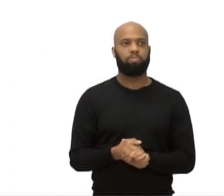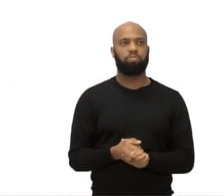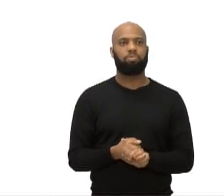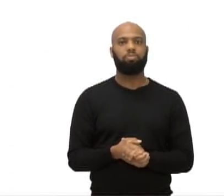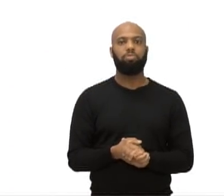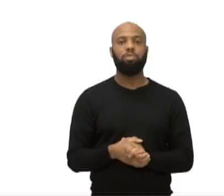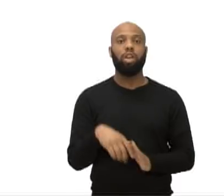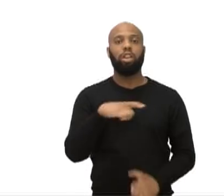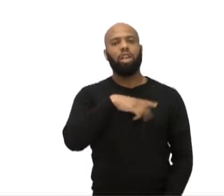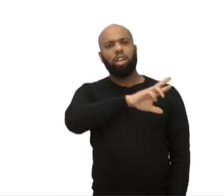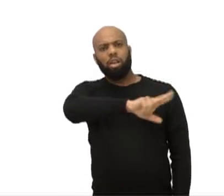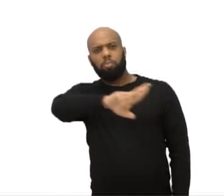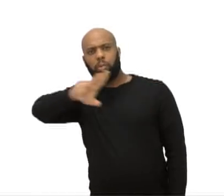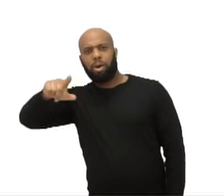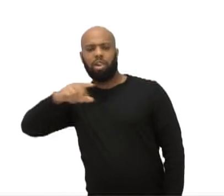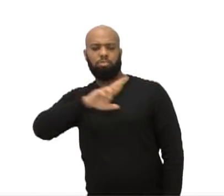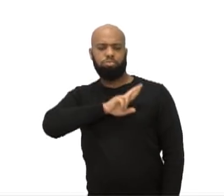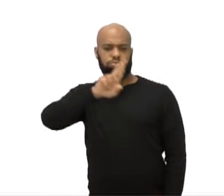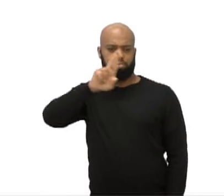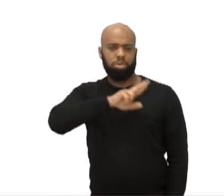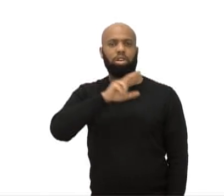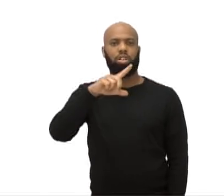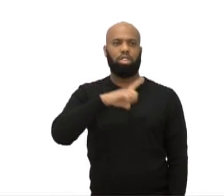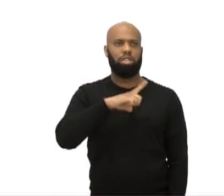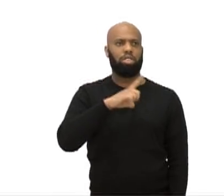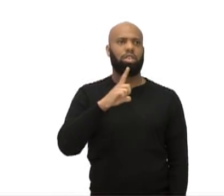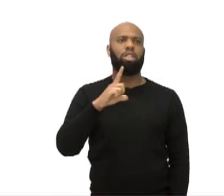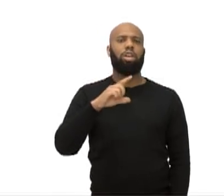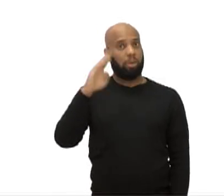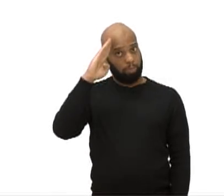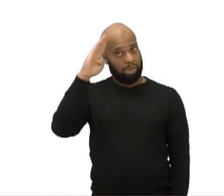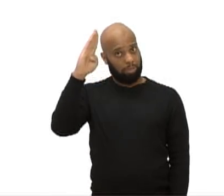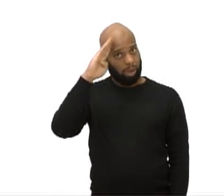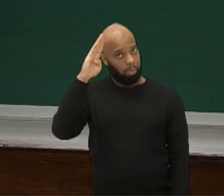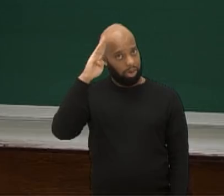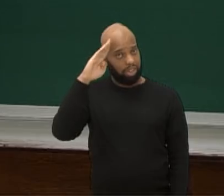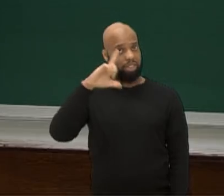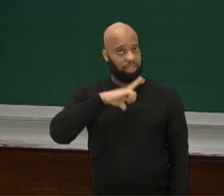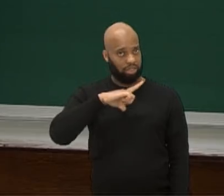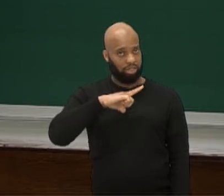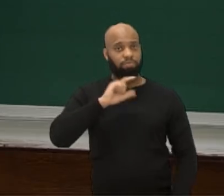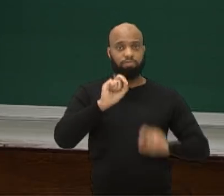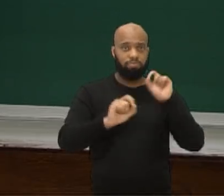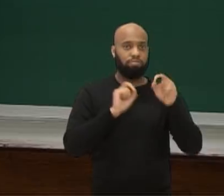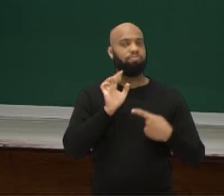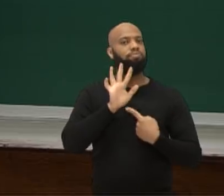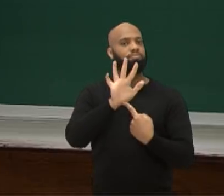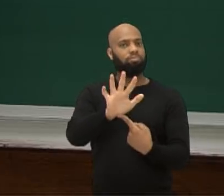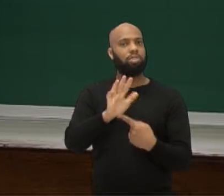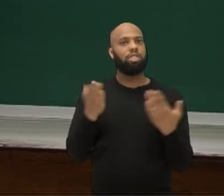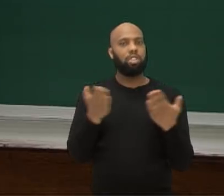E entre as diversas religiões que existiam, principalmente, tá? Estamos destacando aqui, entre os